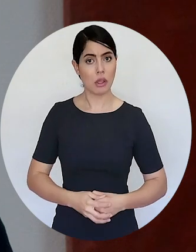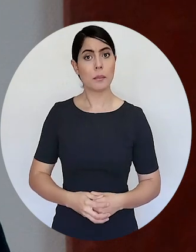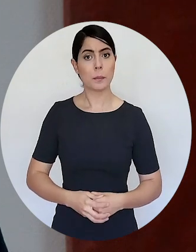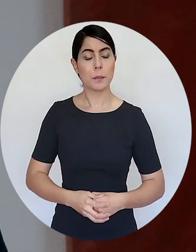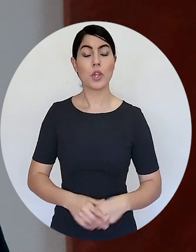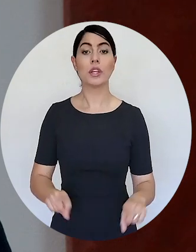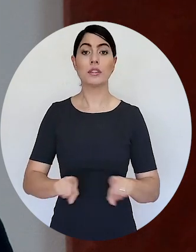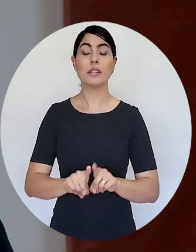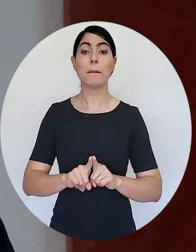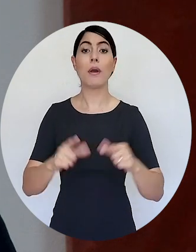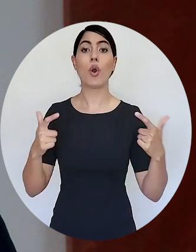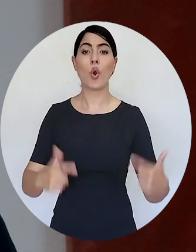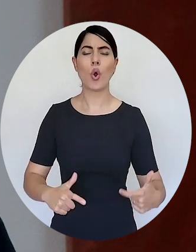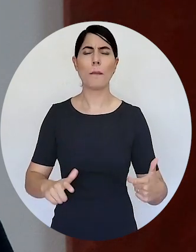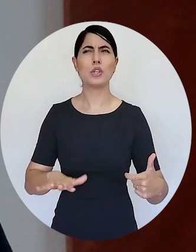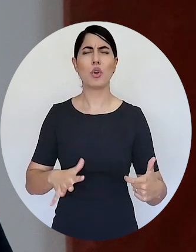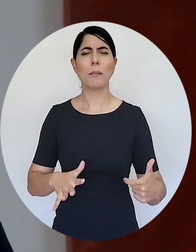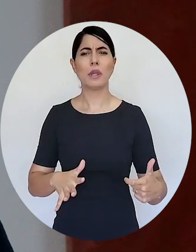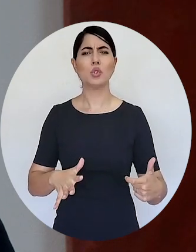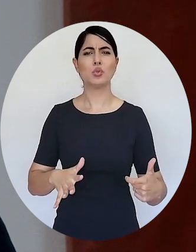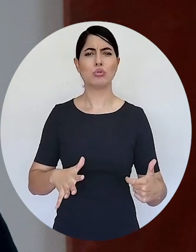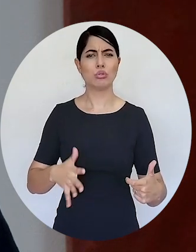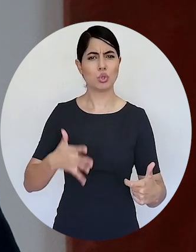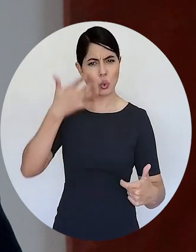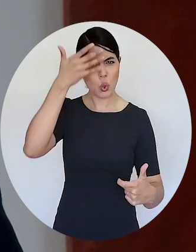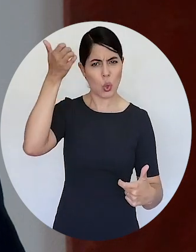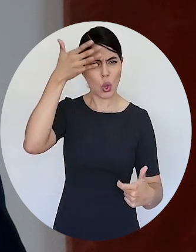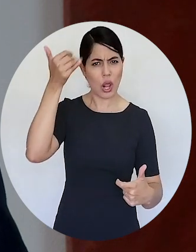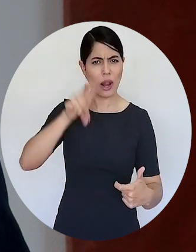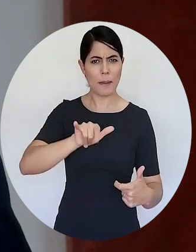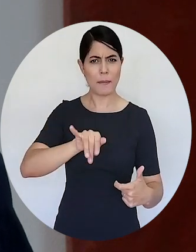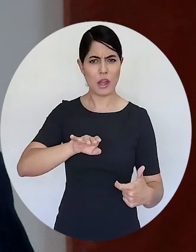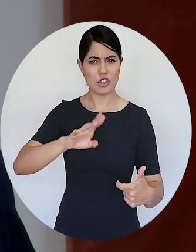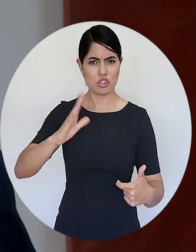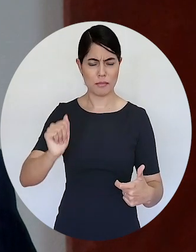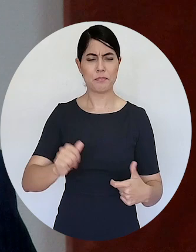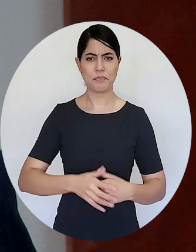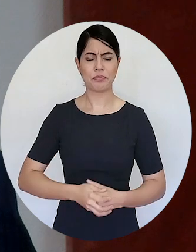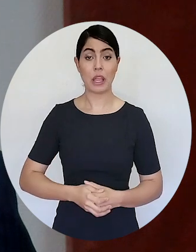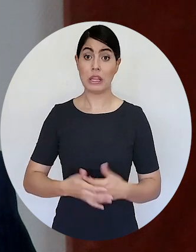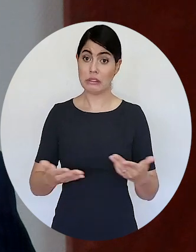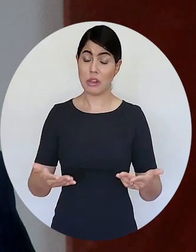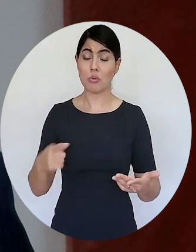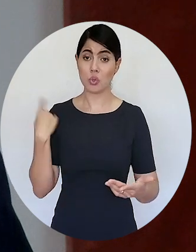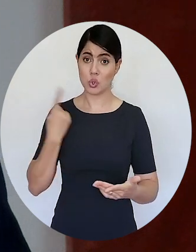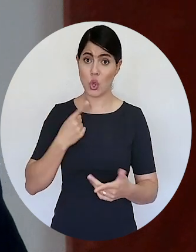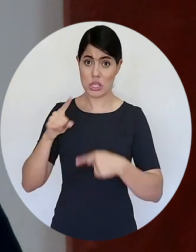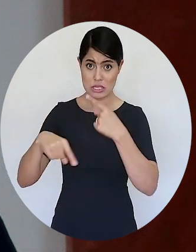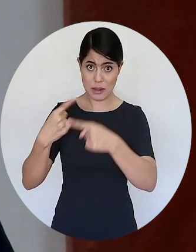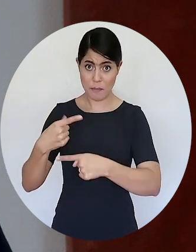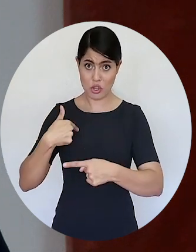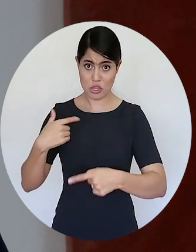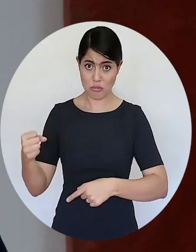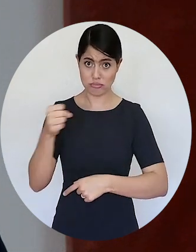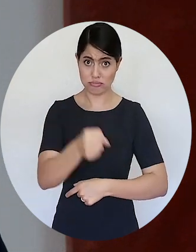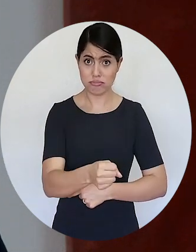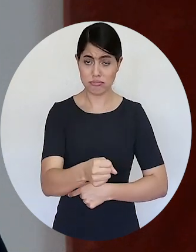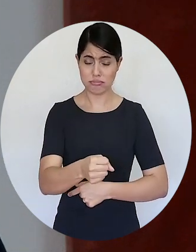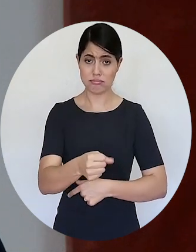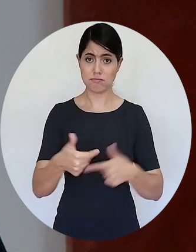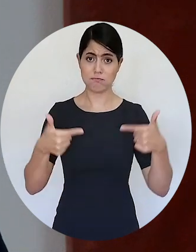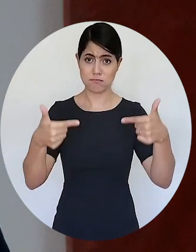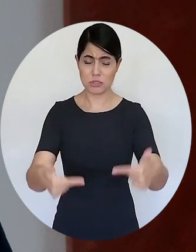num provimento que foi editado ainda no final da gestão do presidente Cláudio Lamáquia, e isso possibilitou